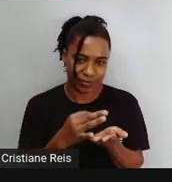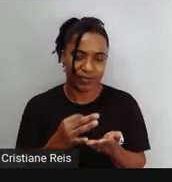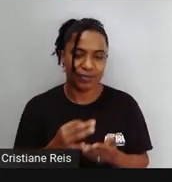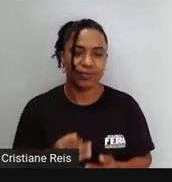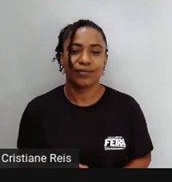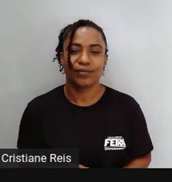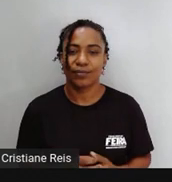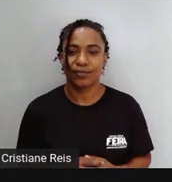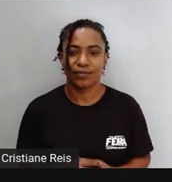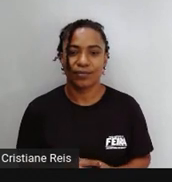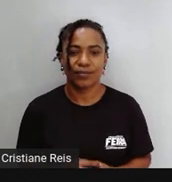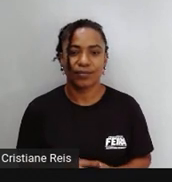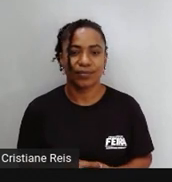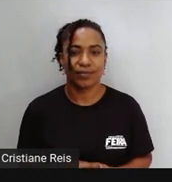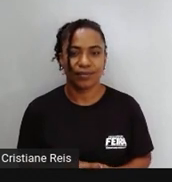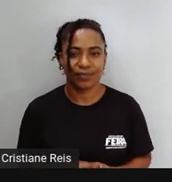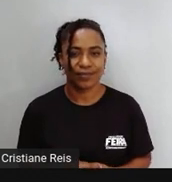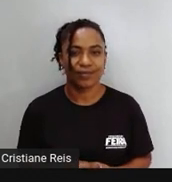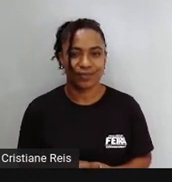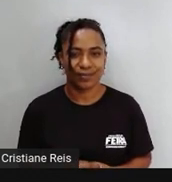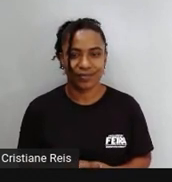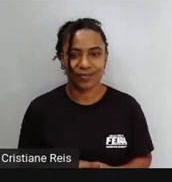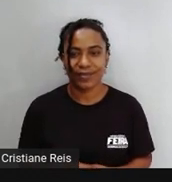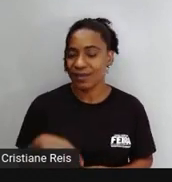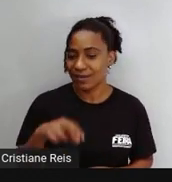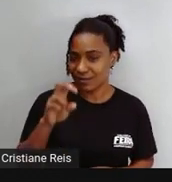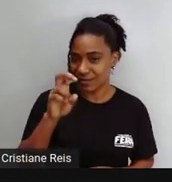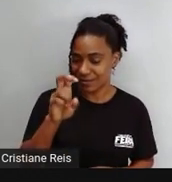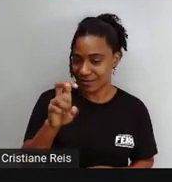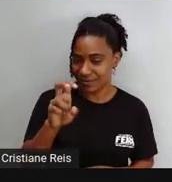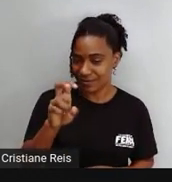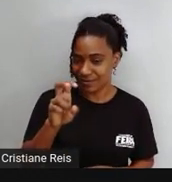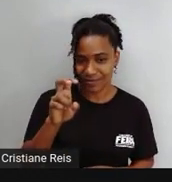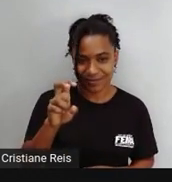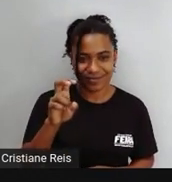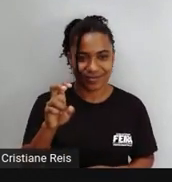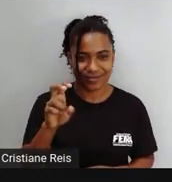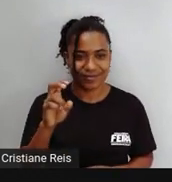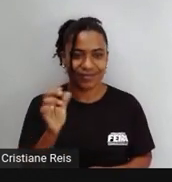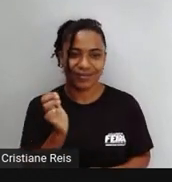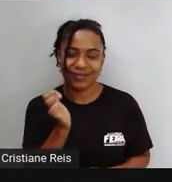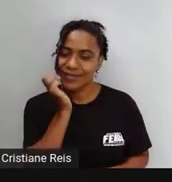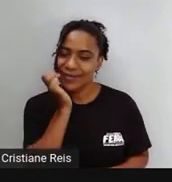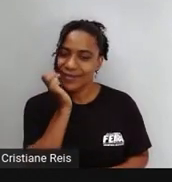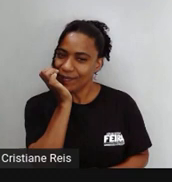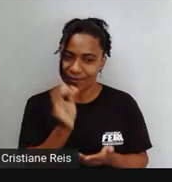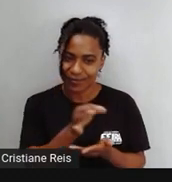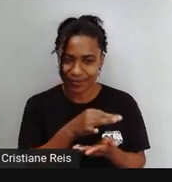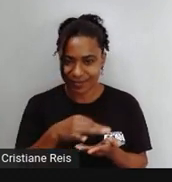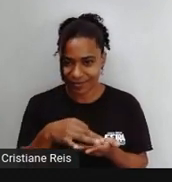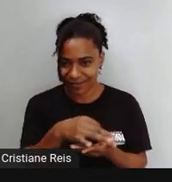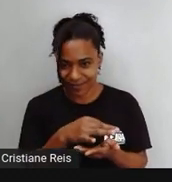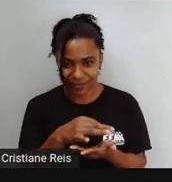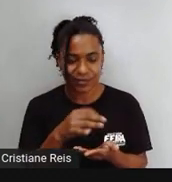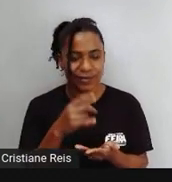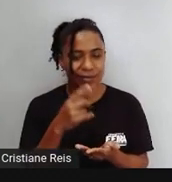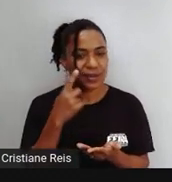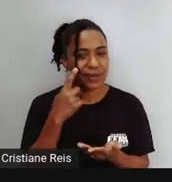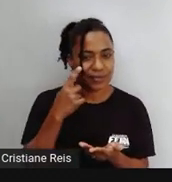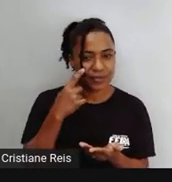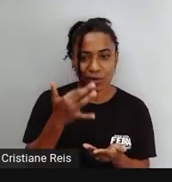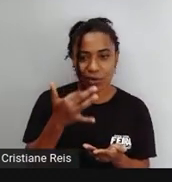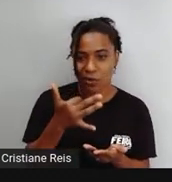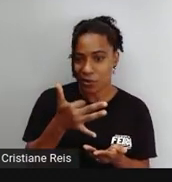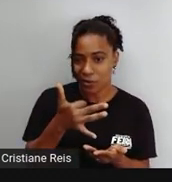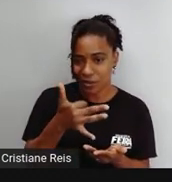A nickel, 5 cents, 5 centavos. A dime, 10 cents, 10 centavos.